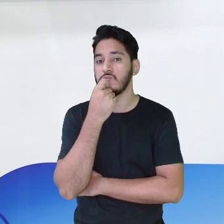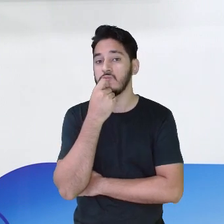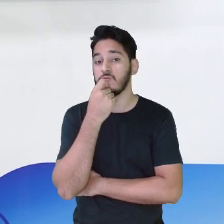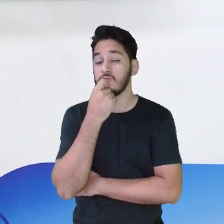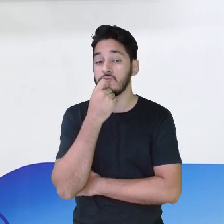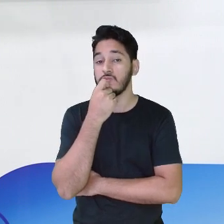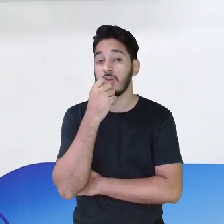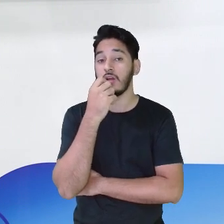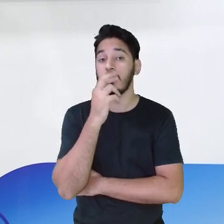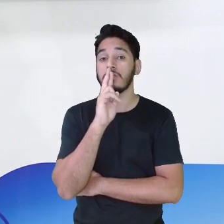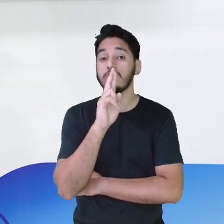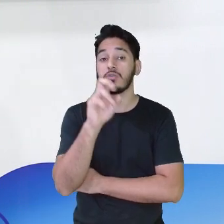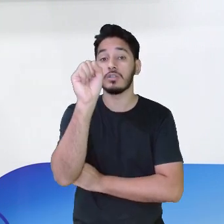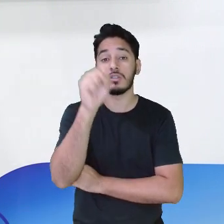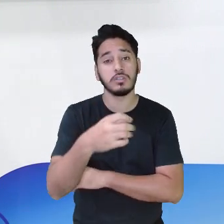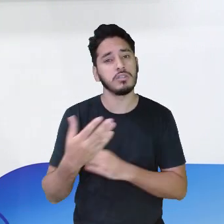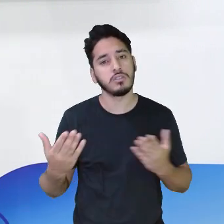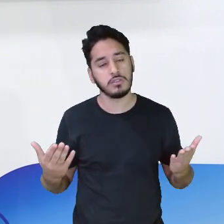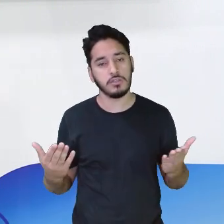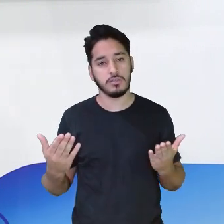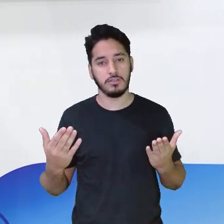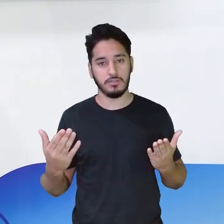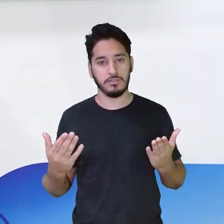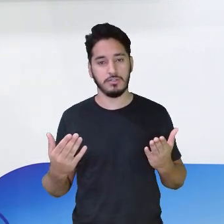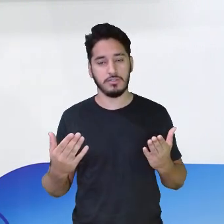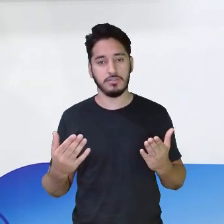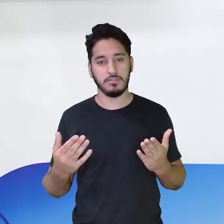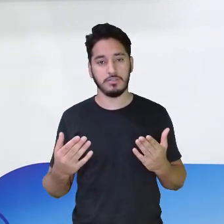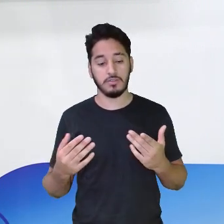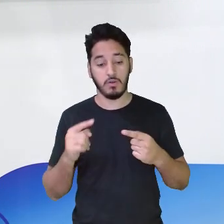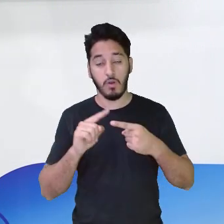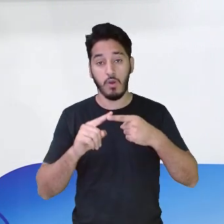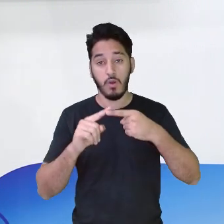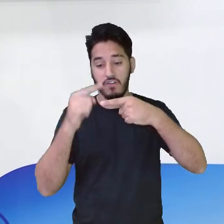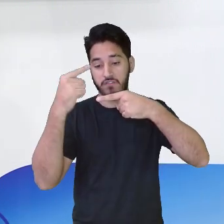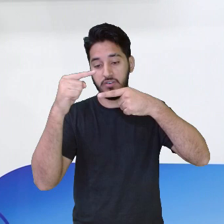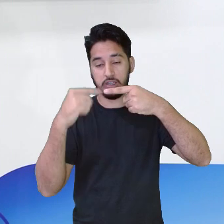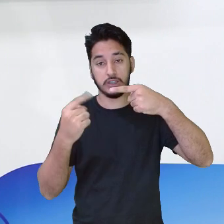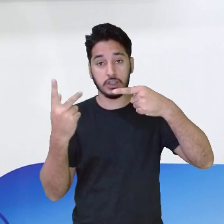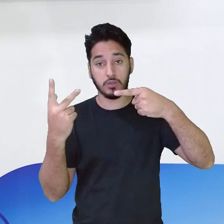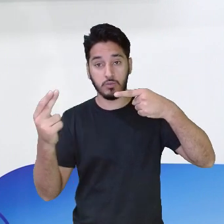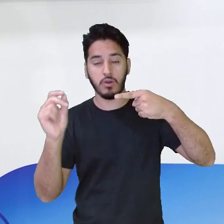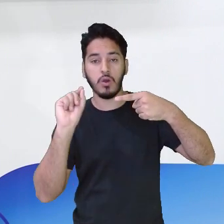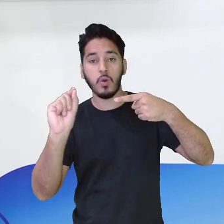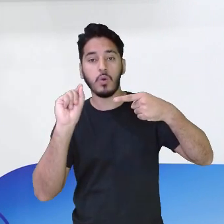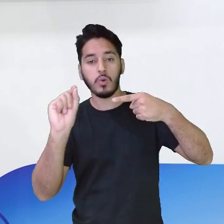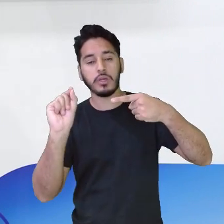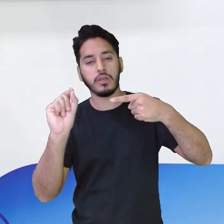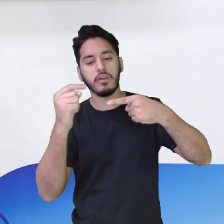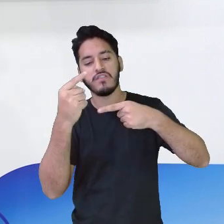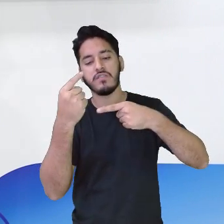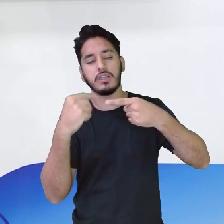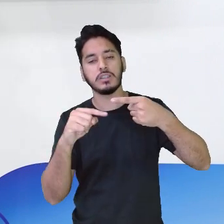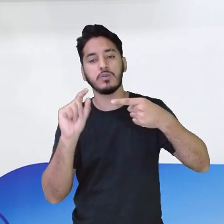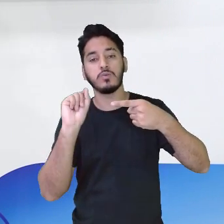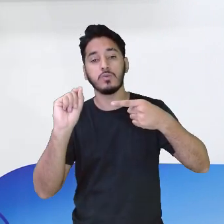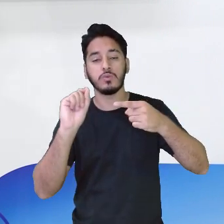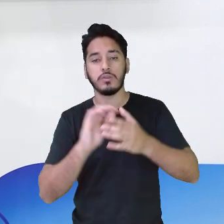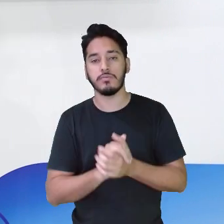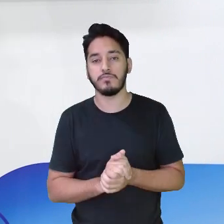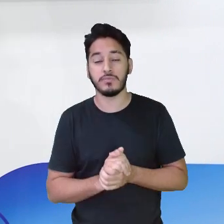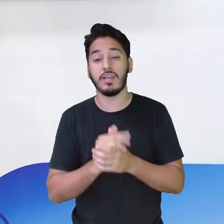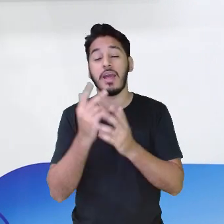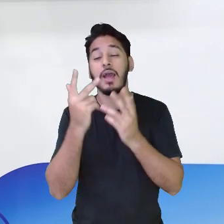A resposta é que sim, minha gente. Frações equivalentes não é nada mais, nada menos do que